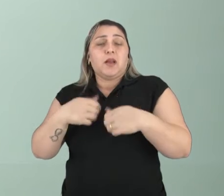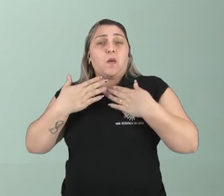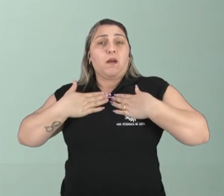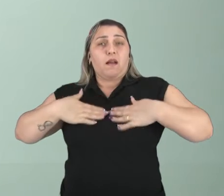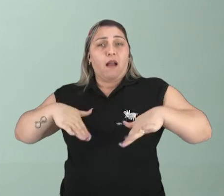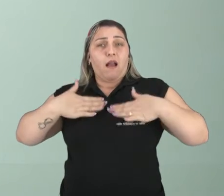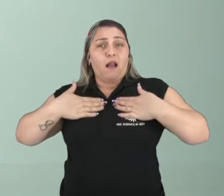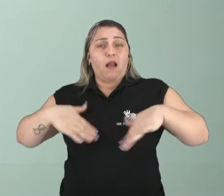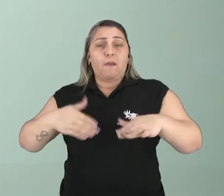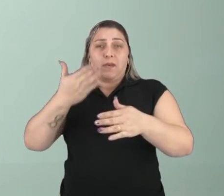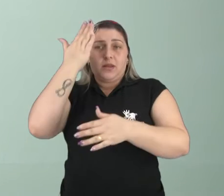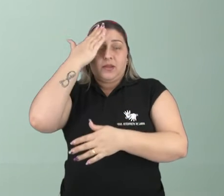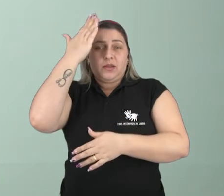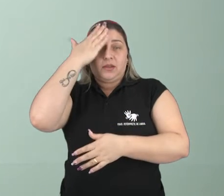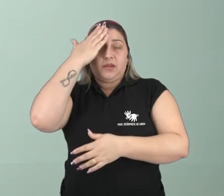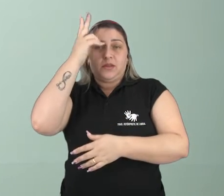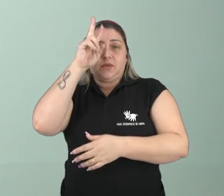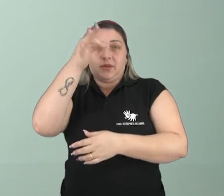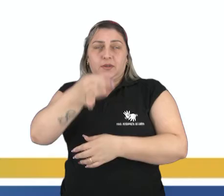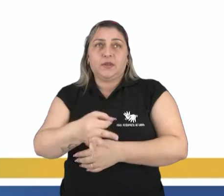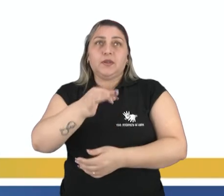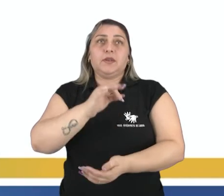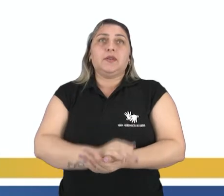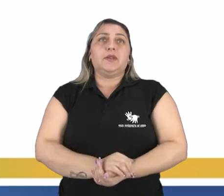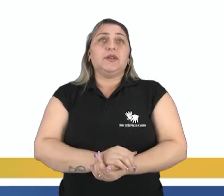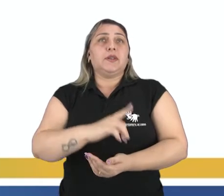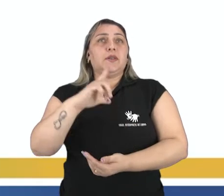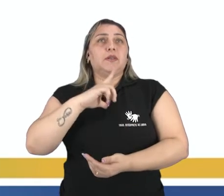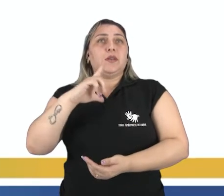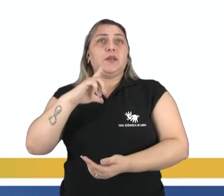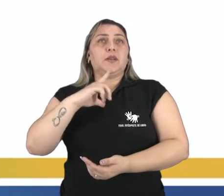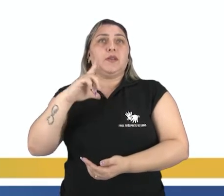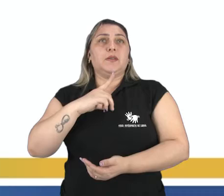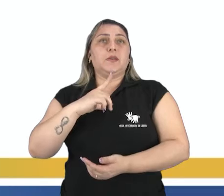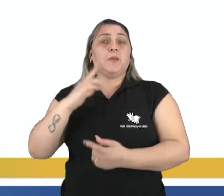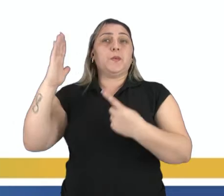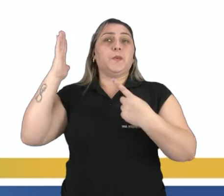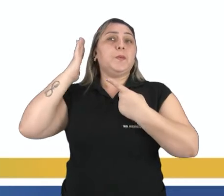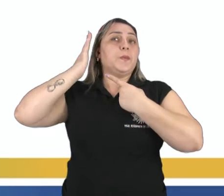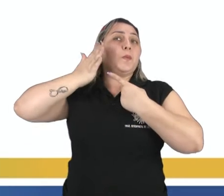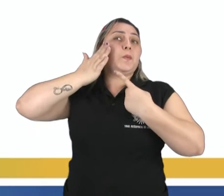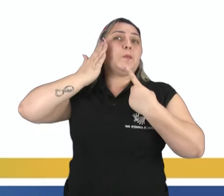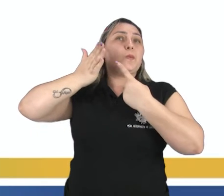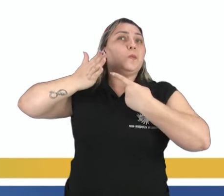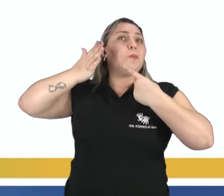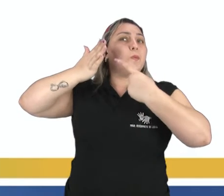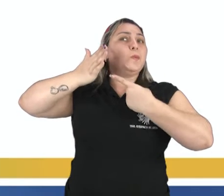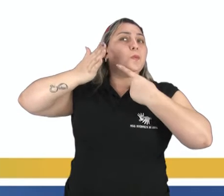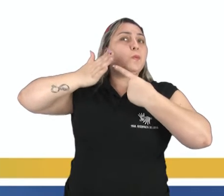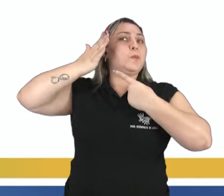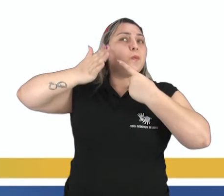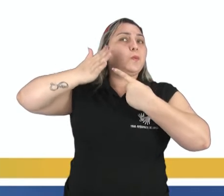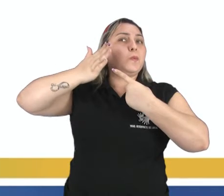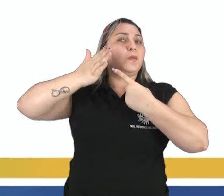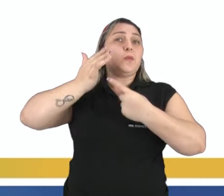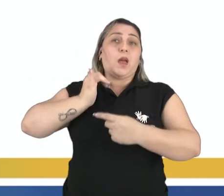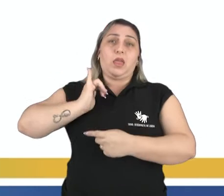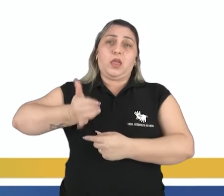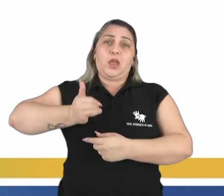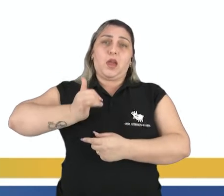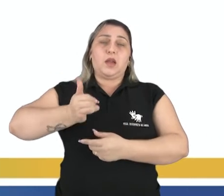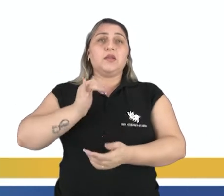para entender, tá certo? Nós temos também os tipos de discurso narrativo,